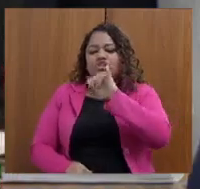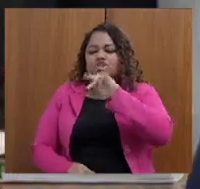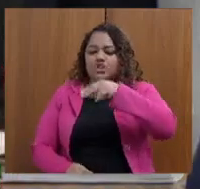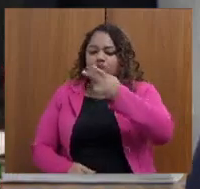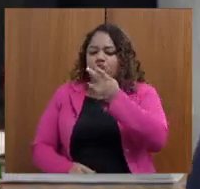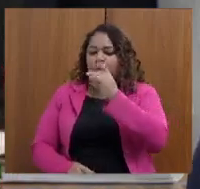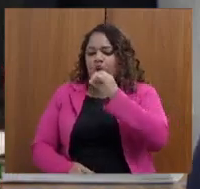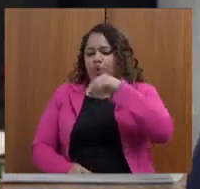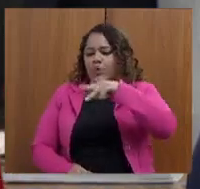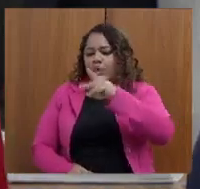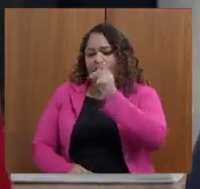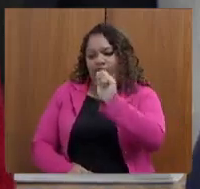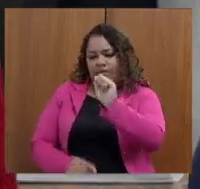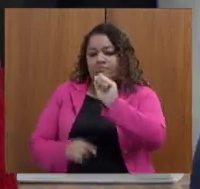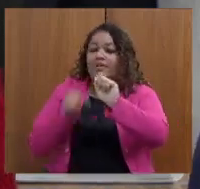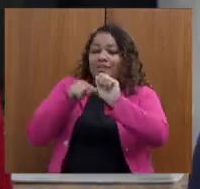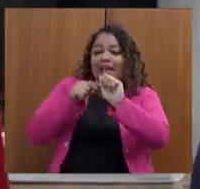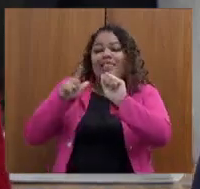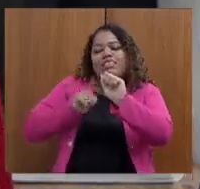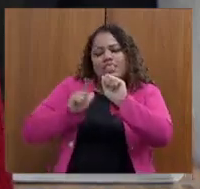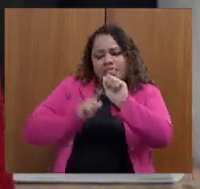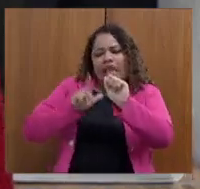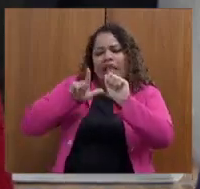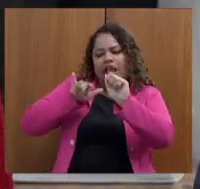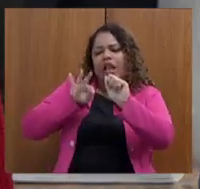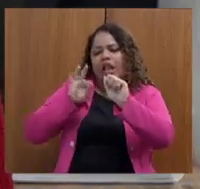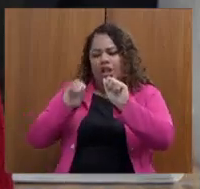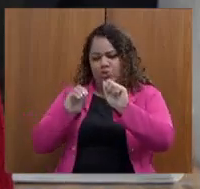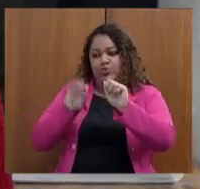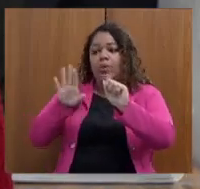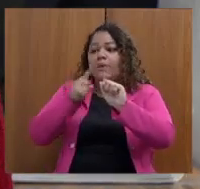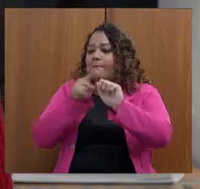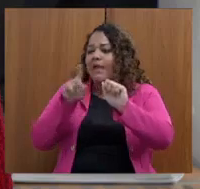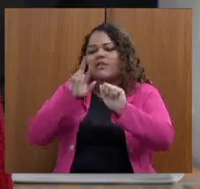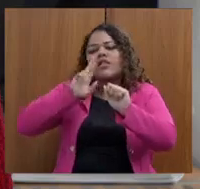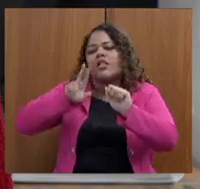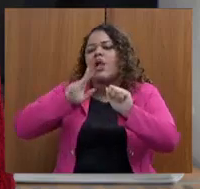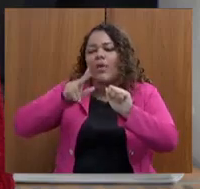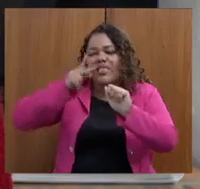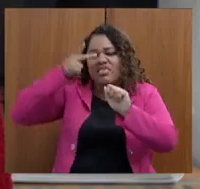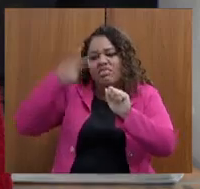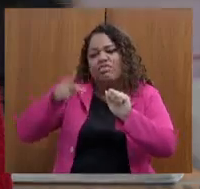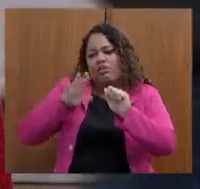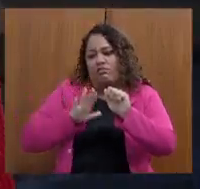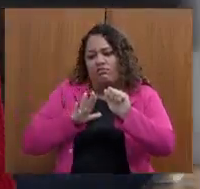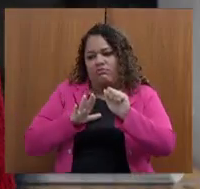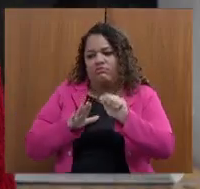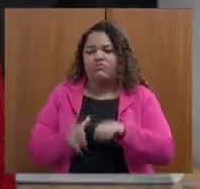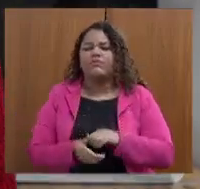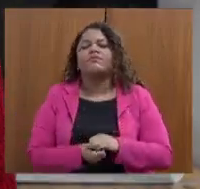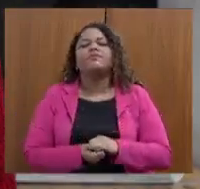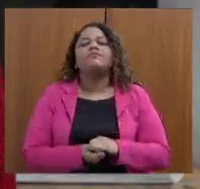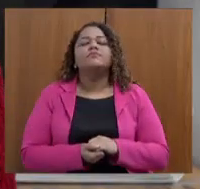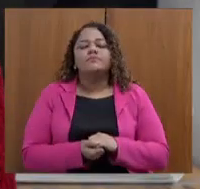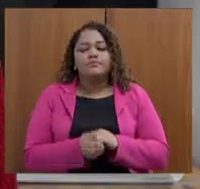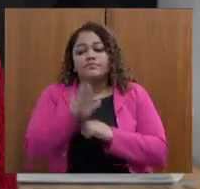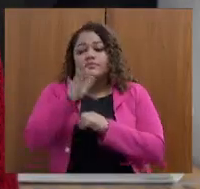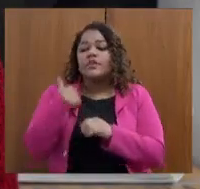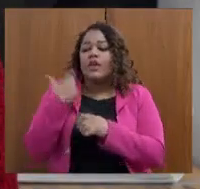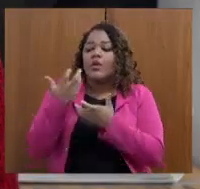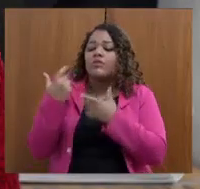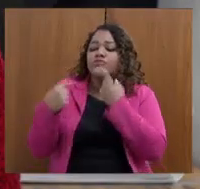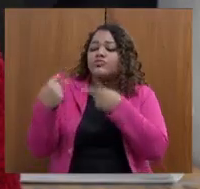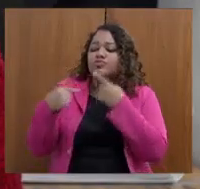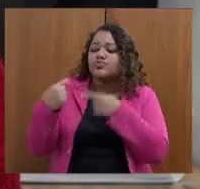vale não é do lítio e o que eu queria discutir com o senhor é qual é o eixo